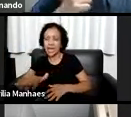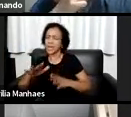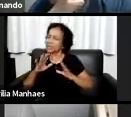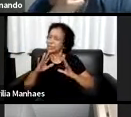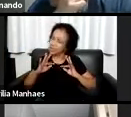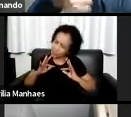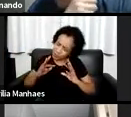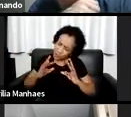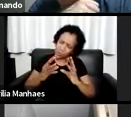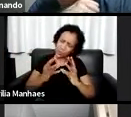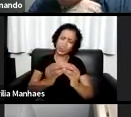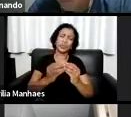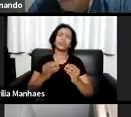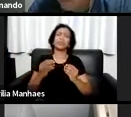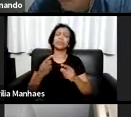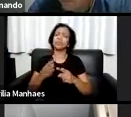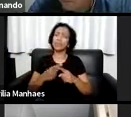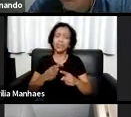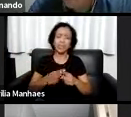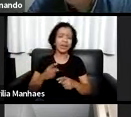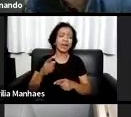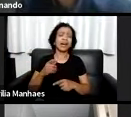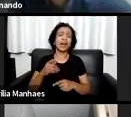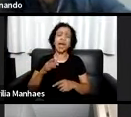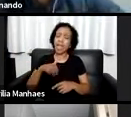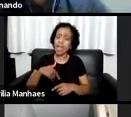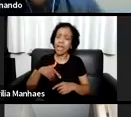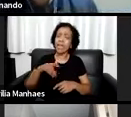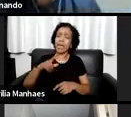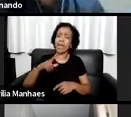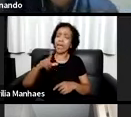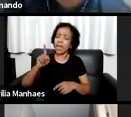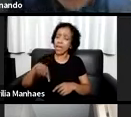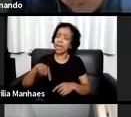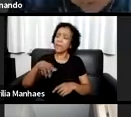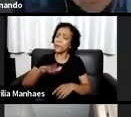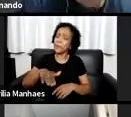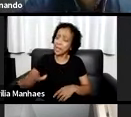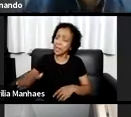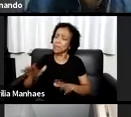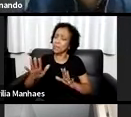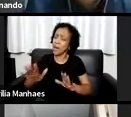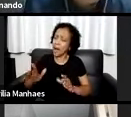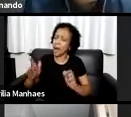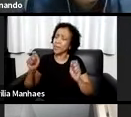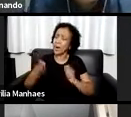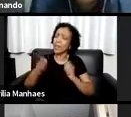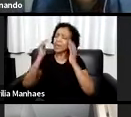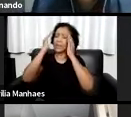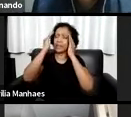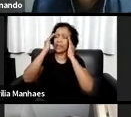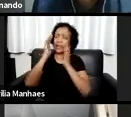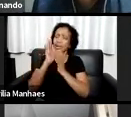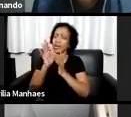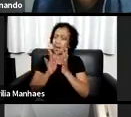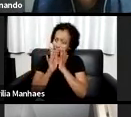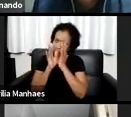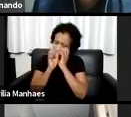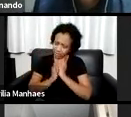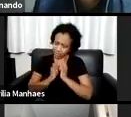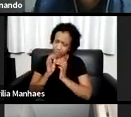ó Deus, ainda crianças possam ouvir o teu evangelho e assim, ó Pai, possam ter uma vida inteira